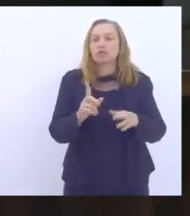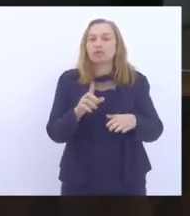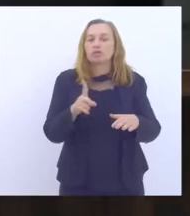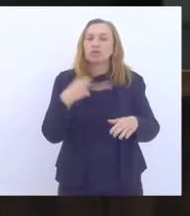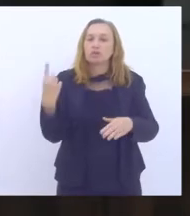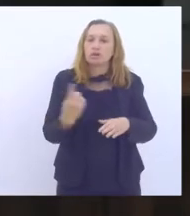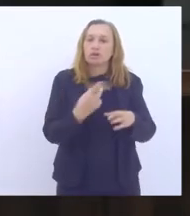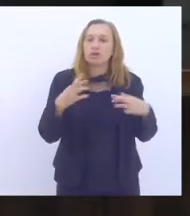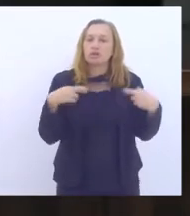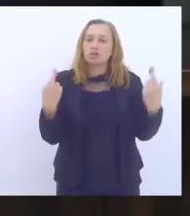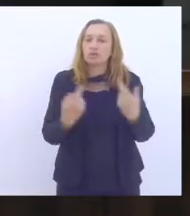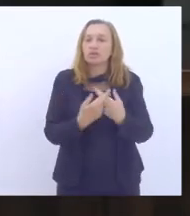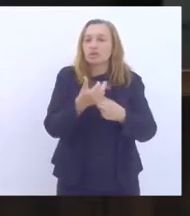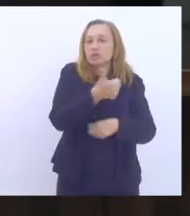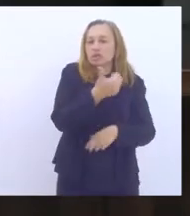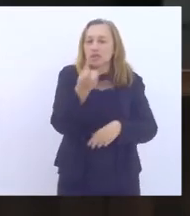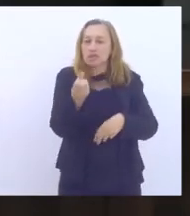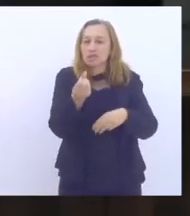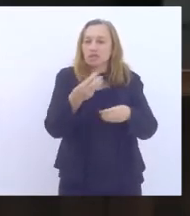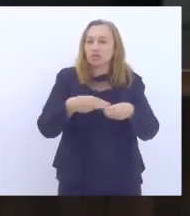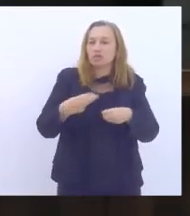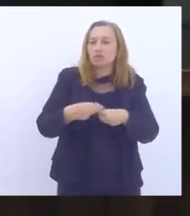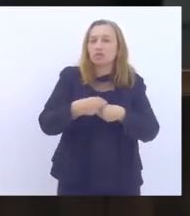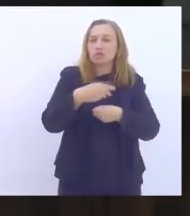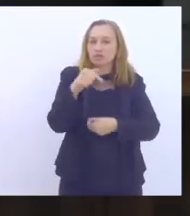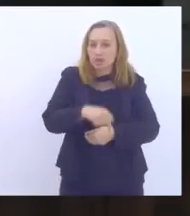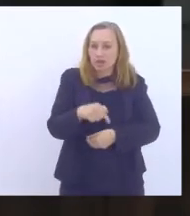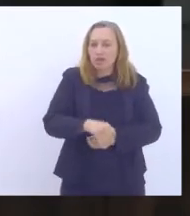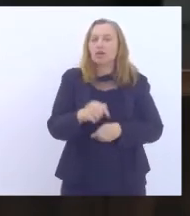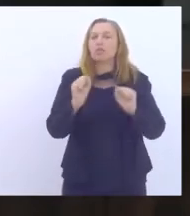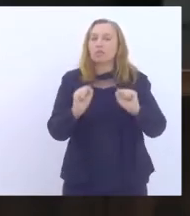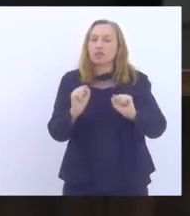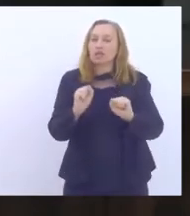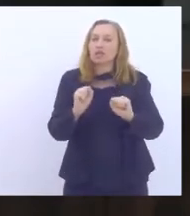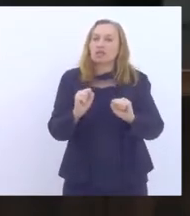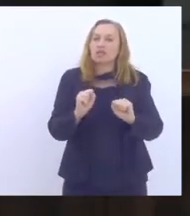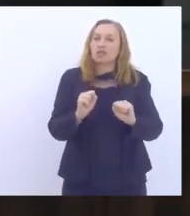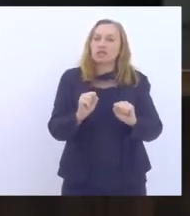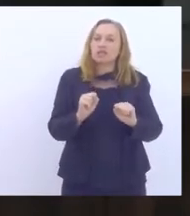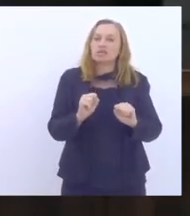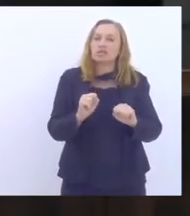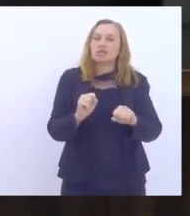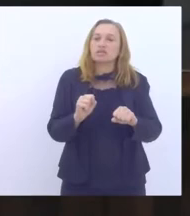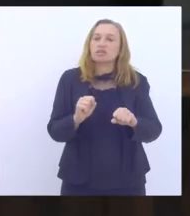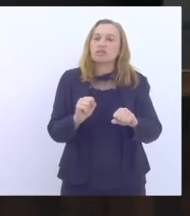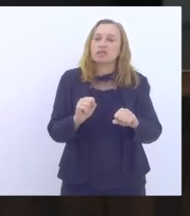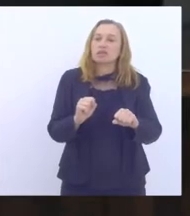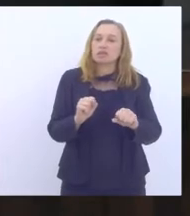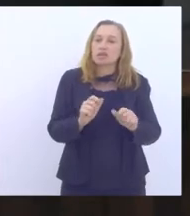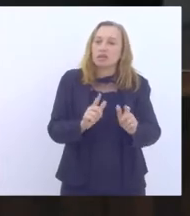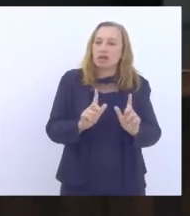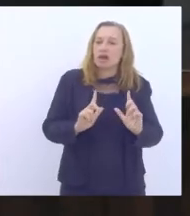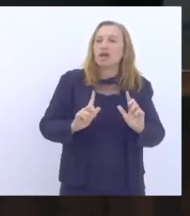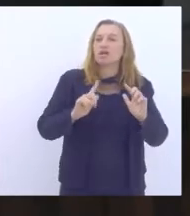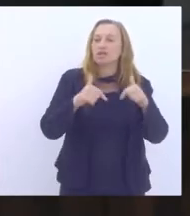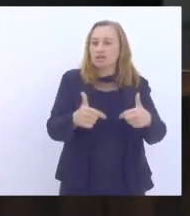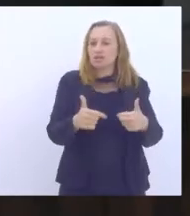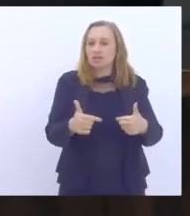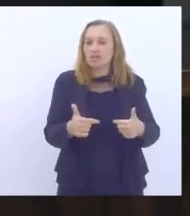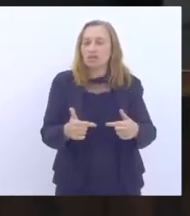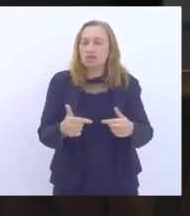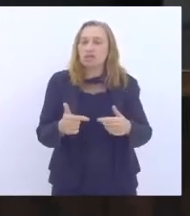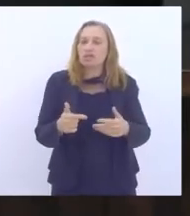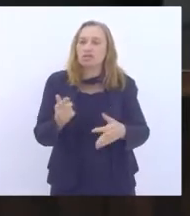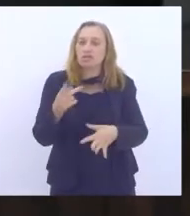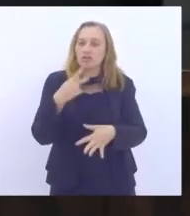reunimos 16 municípios aqui na presidência para que a gente pudesse fazer se enfrentamento EA questão que